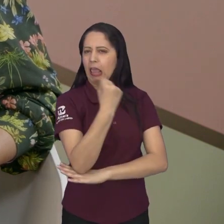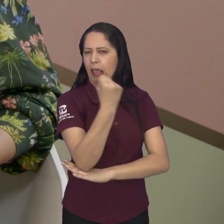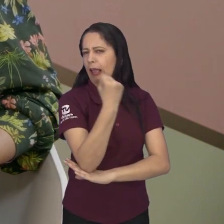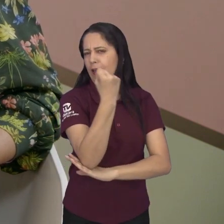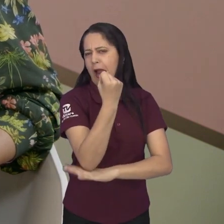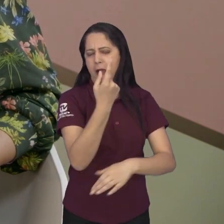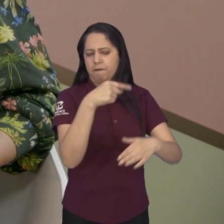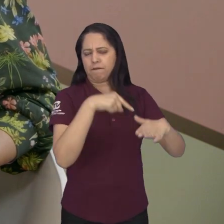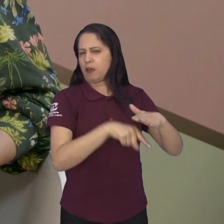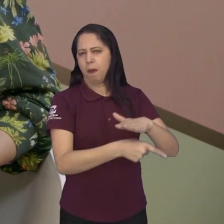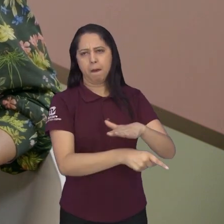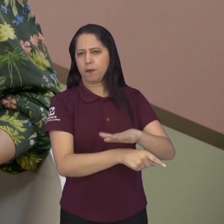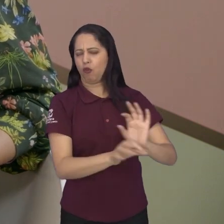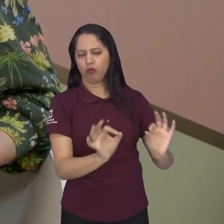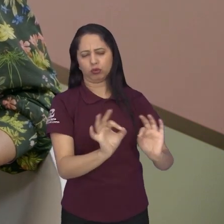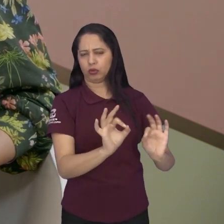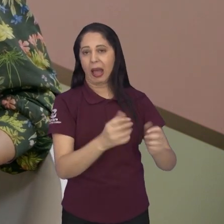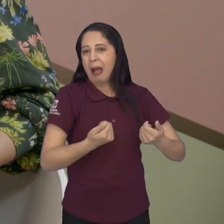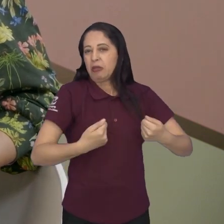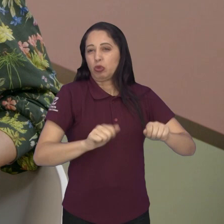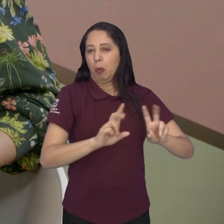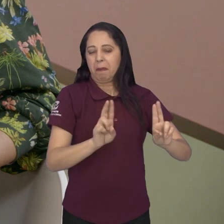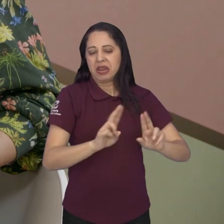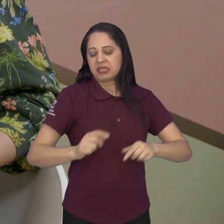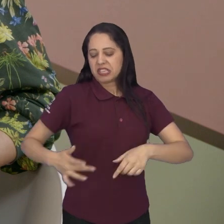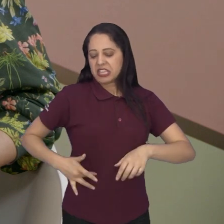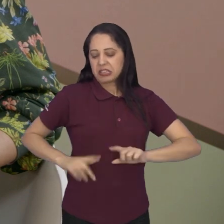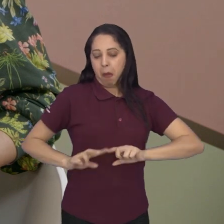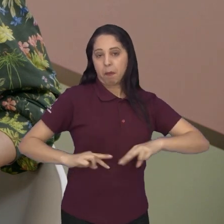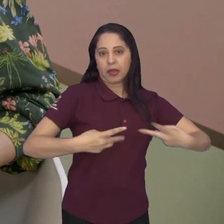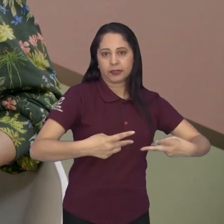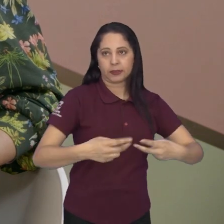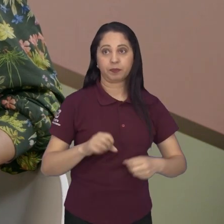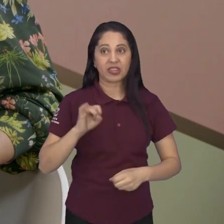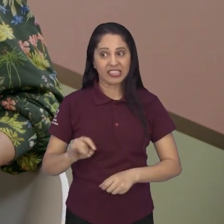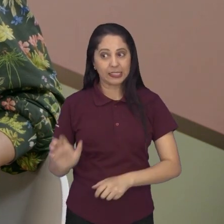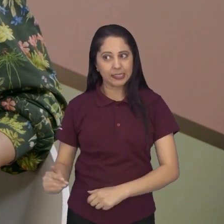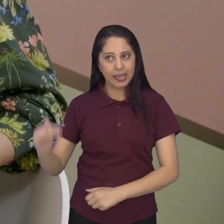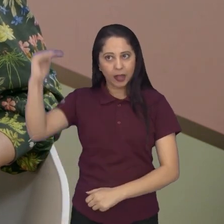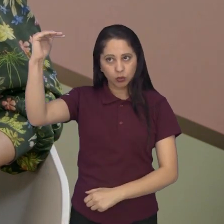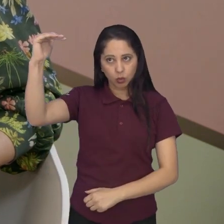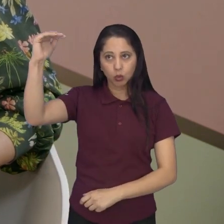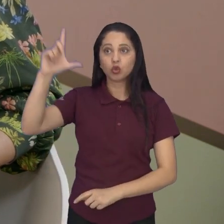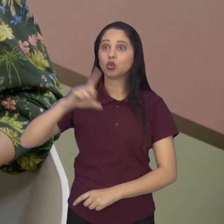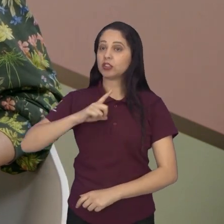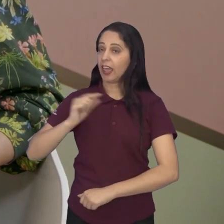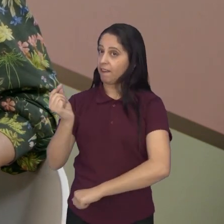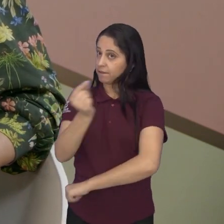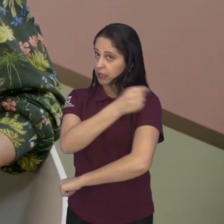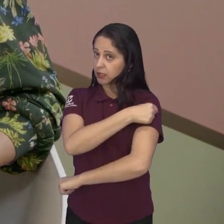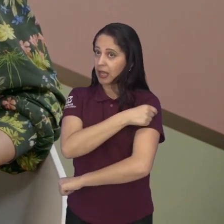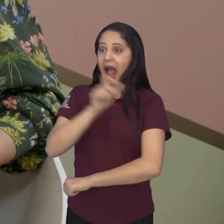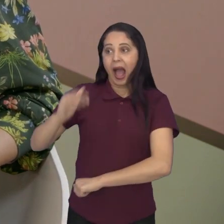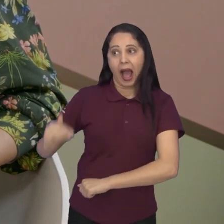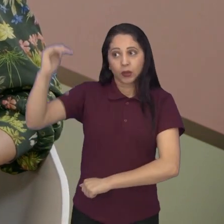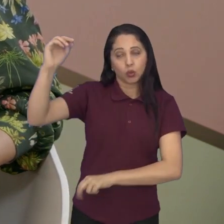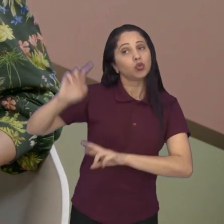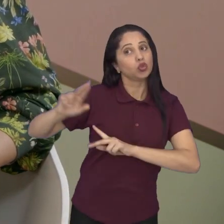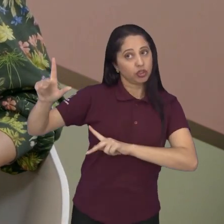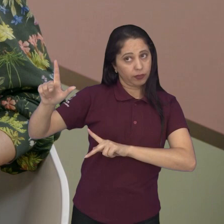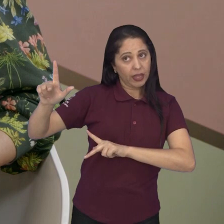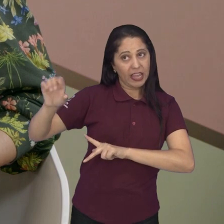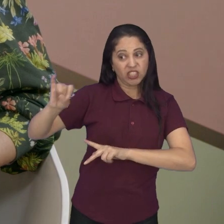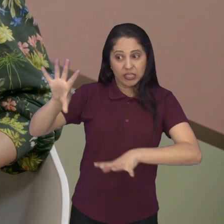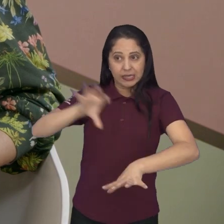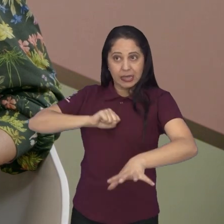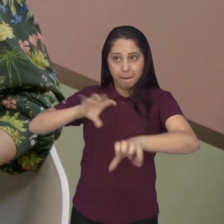problema maior, como insuficiência hepática aguda com necessidade de transplante do fígado. No adulto, a gente tem vacina, no adulto é diferente.